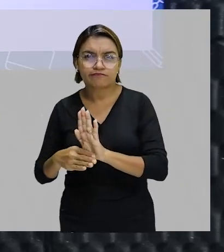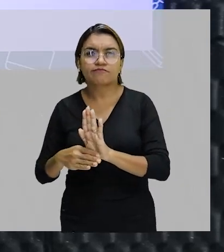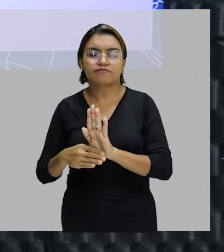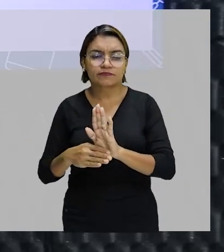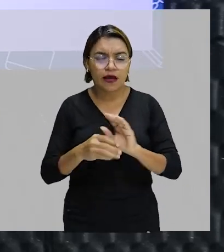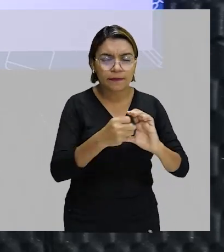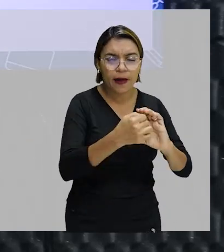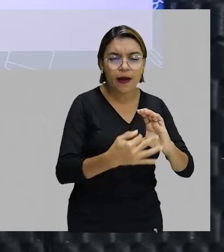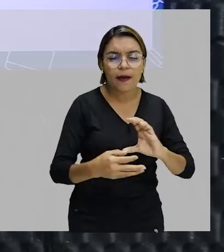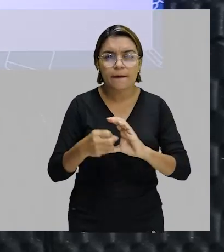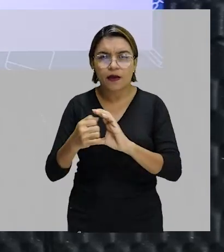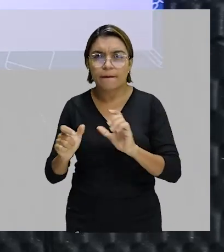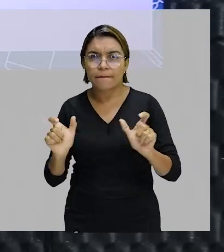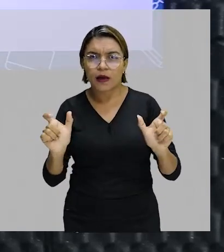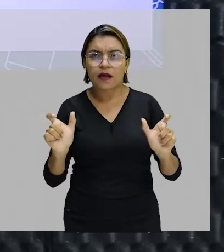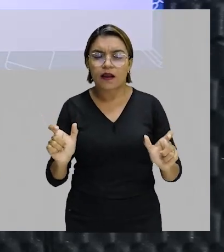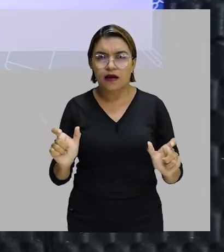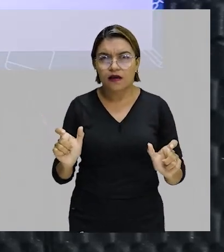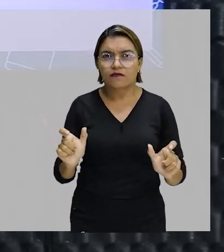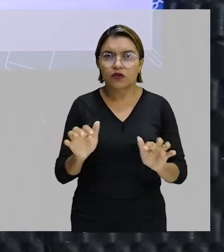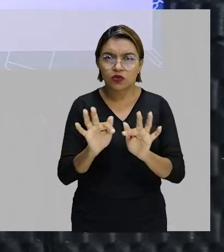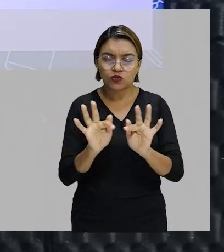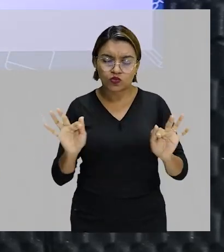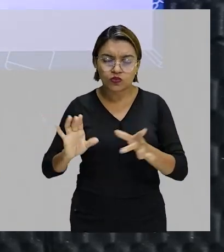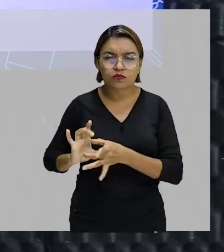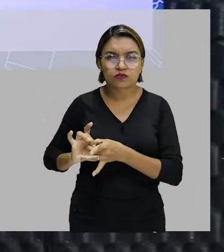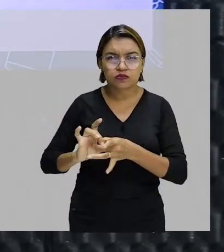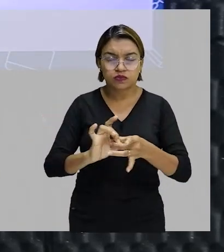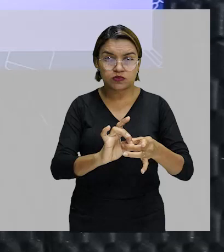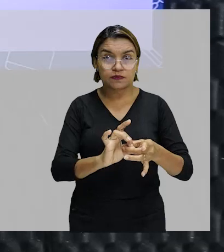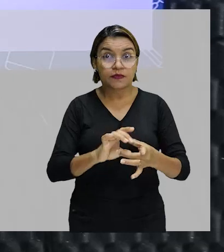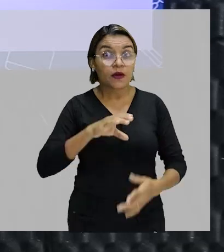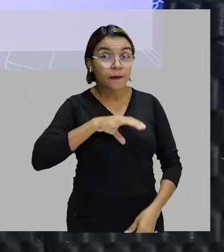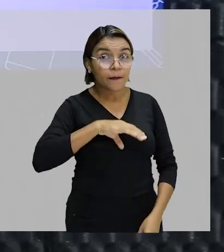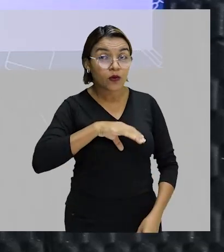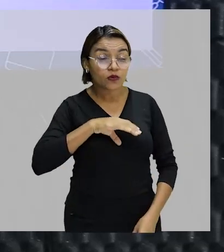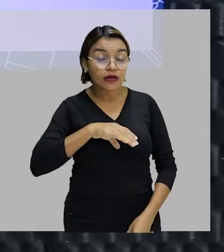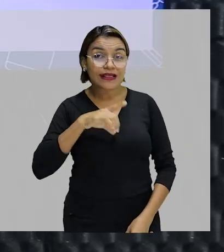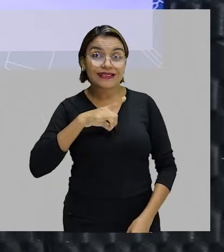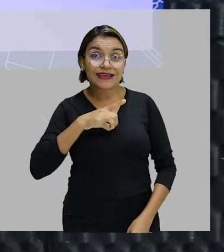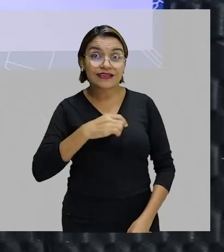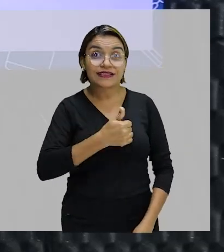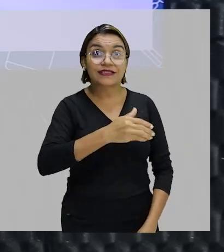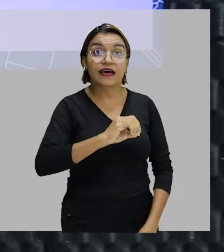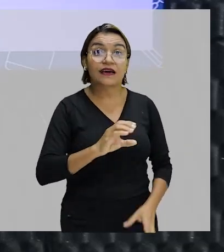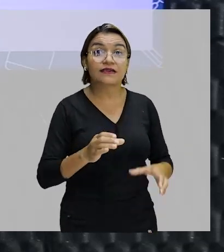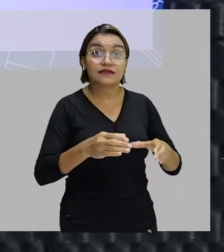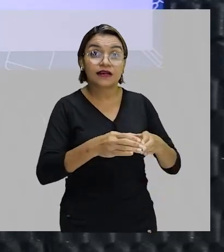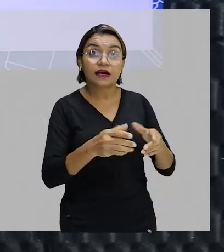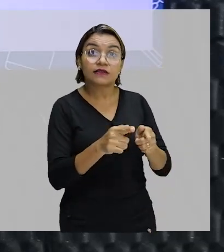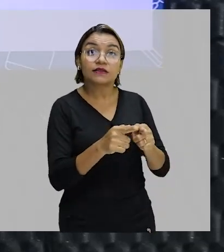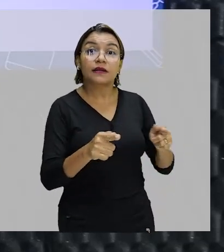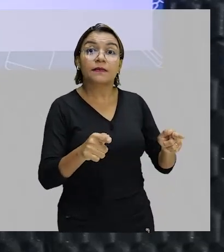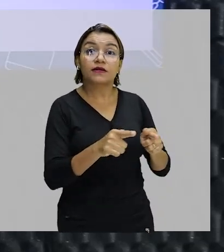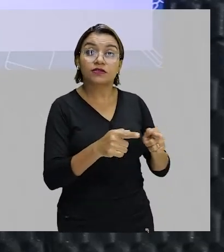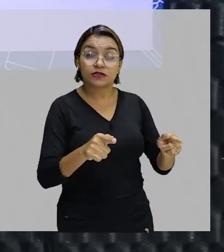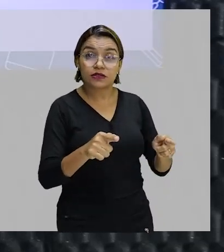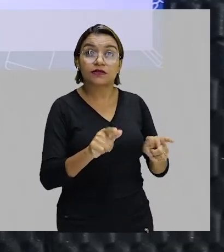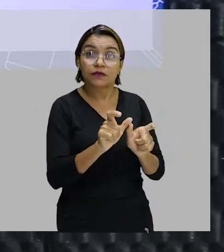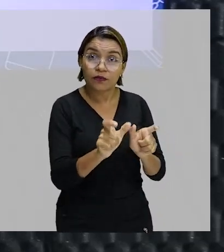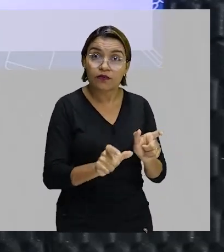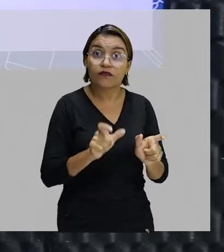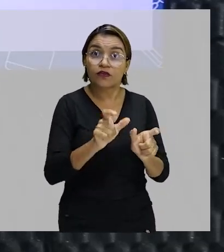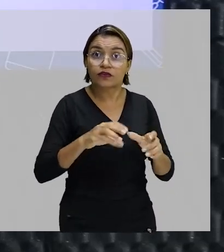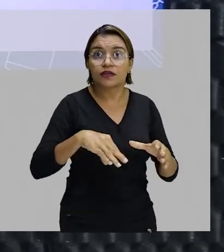classificação que aquelas palavras desempenham em um contexto. Na língua portuguesa, nós temos 10 classes gramaticais, considerando a